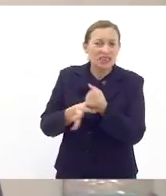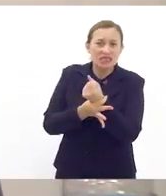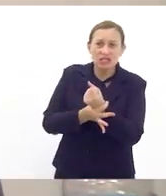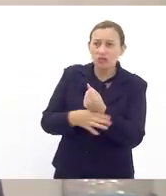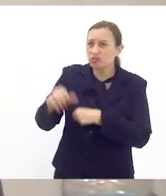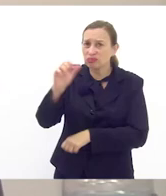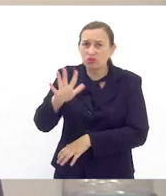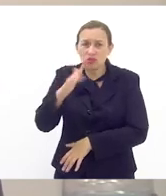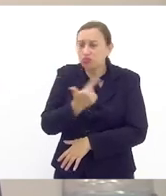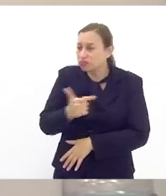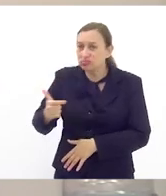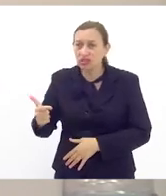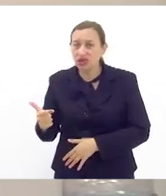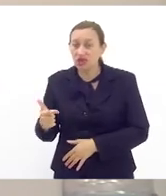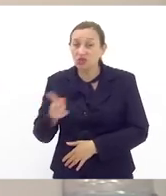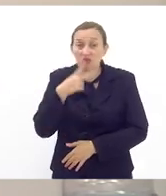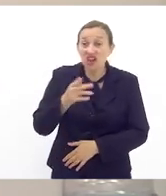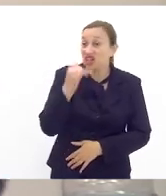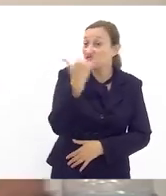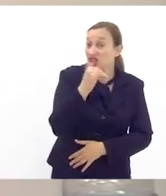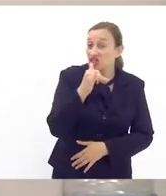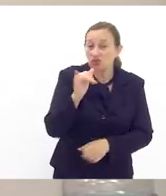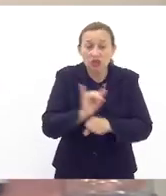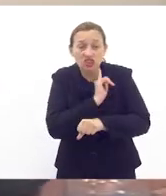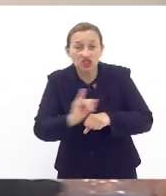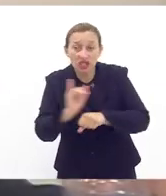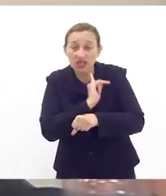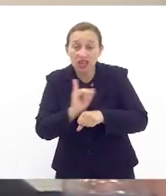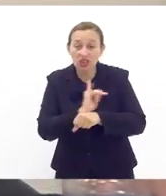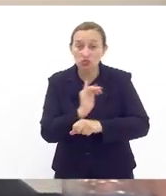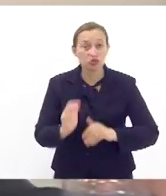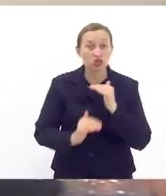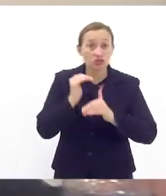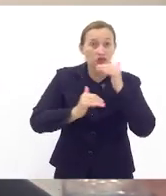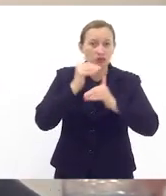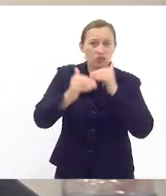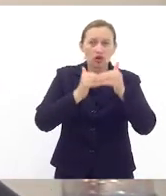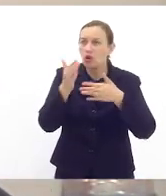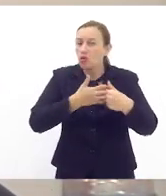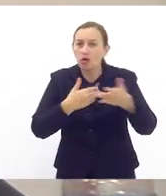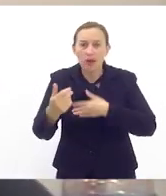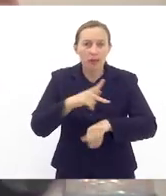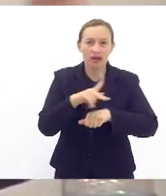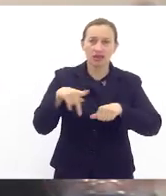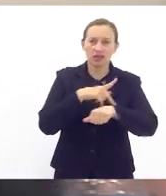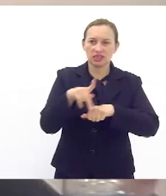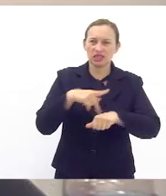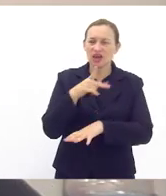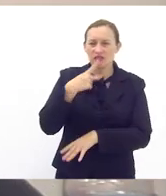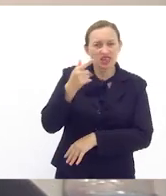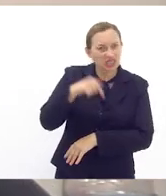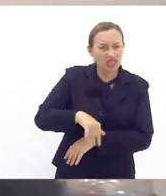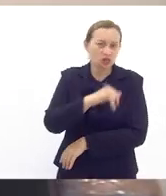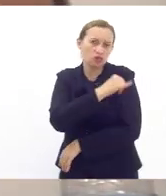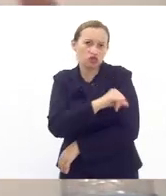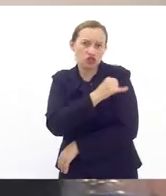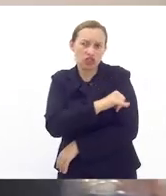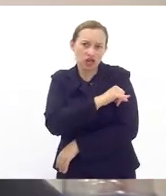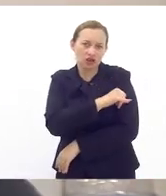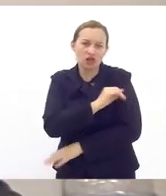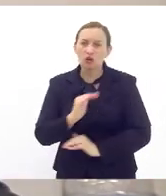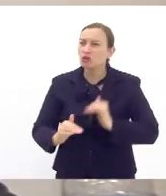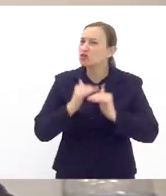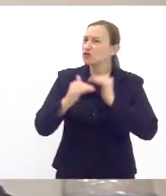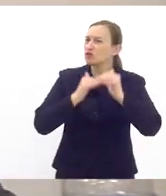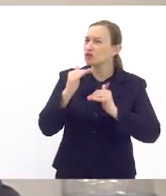estamos falando de energia que é algo estratégico para o desenvolvimento de qualquer país e falando aqui do Rio de Janeiro para o